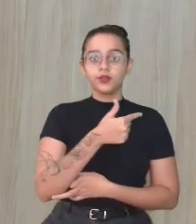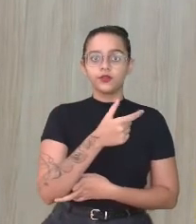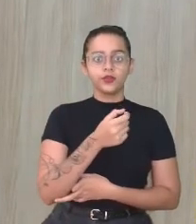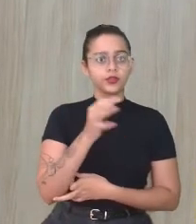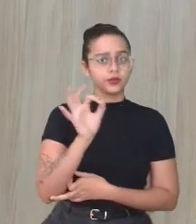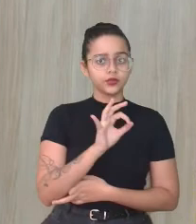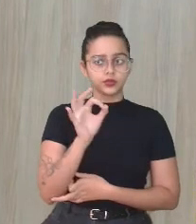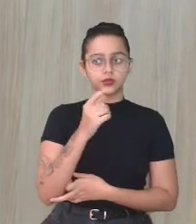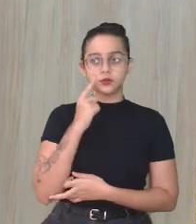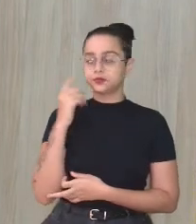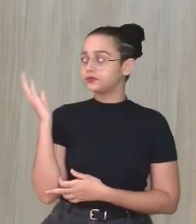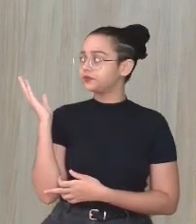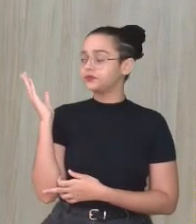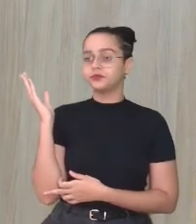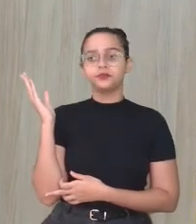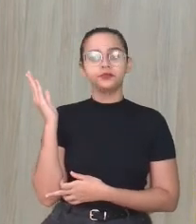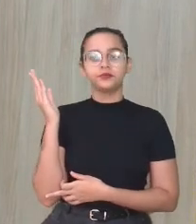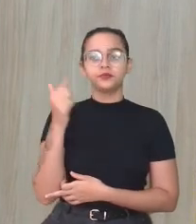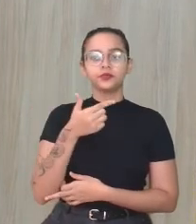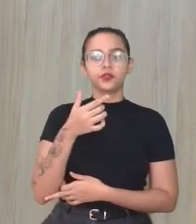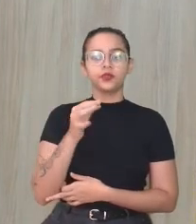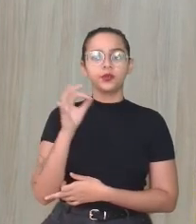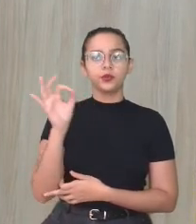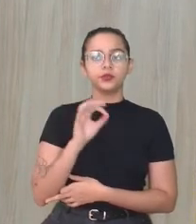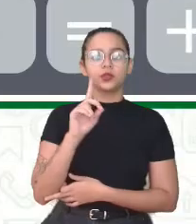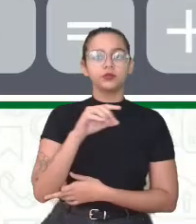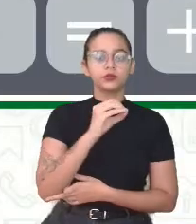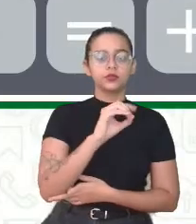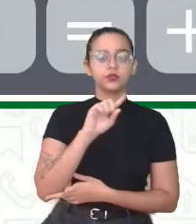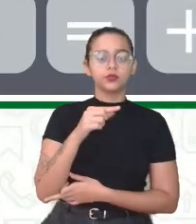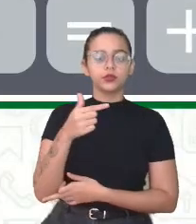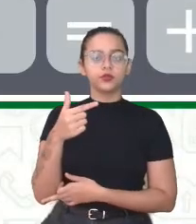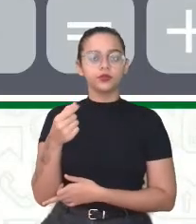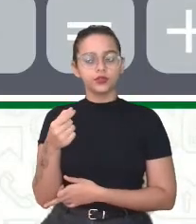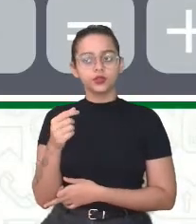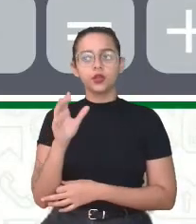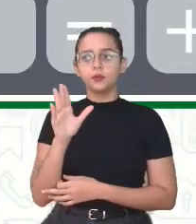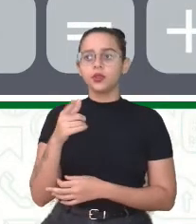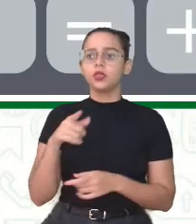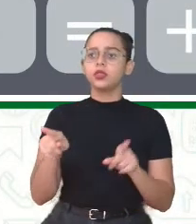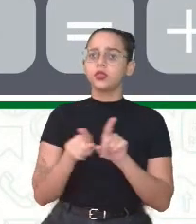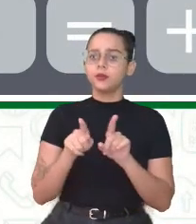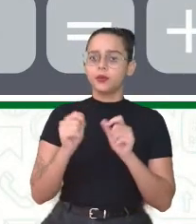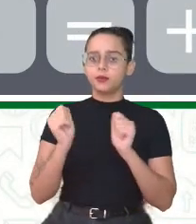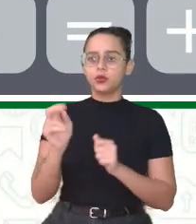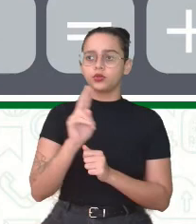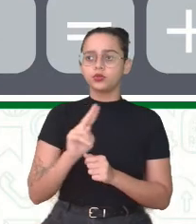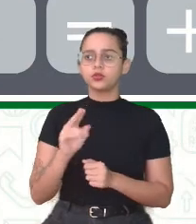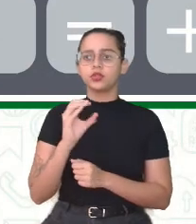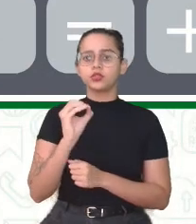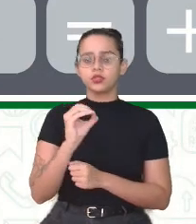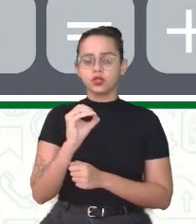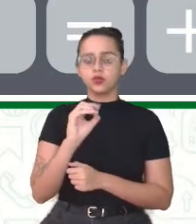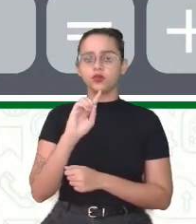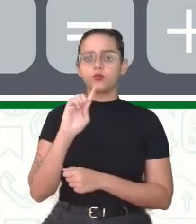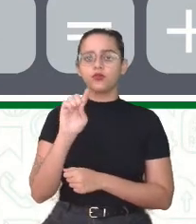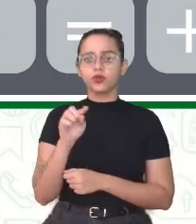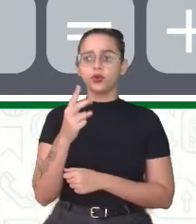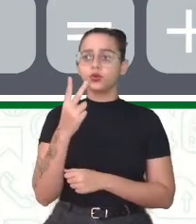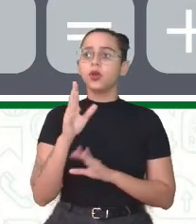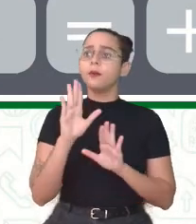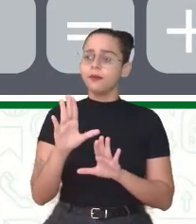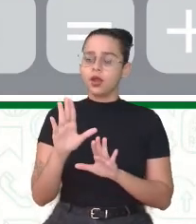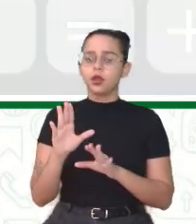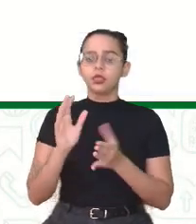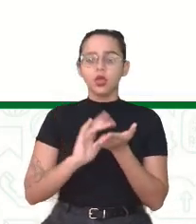20%, preste atenção que 20% é 0,20, mas eu também poderia usar 0,2, mas na